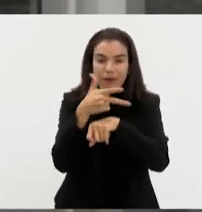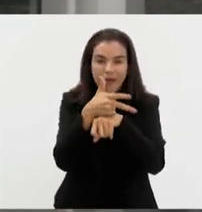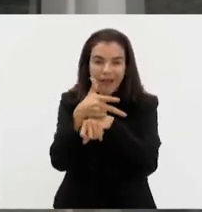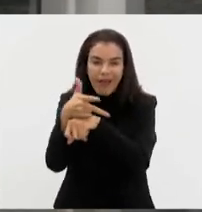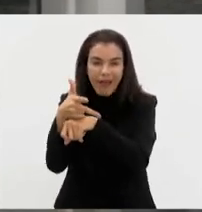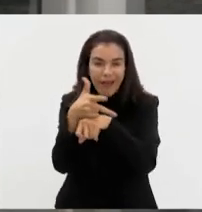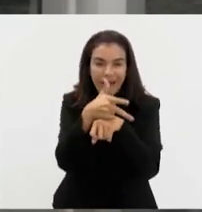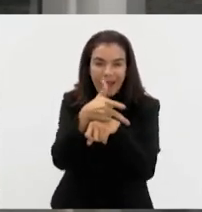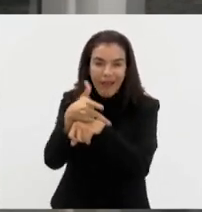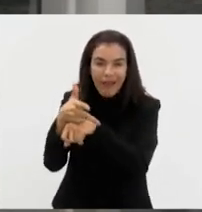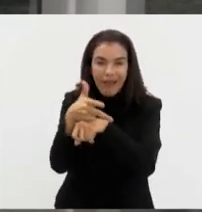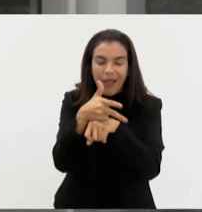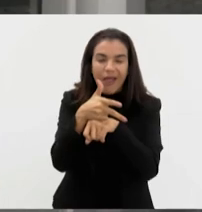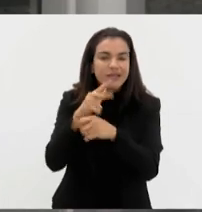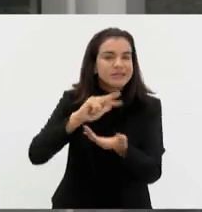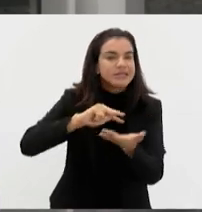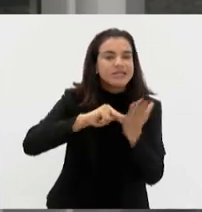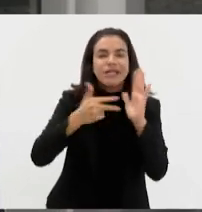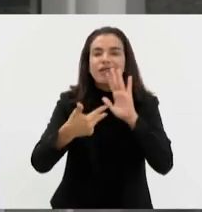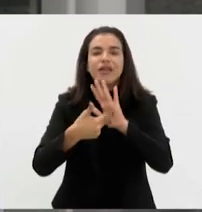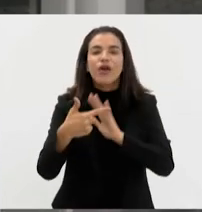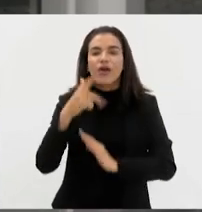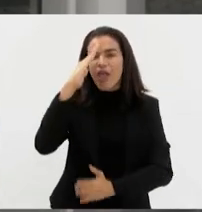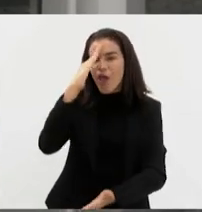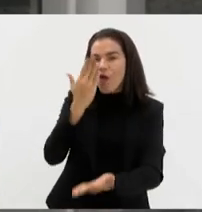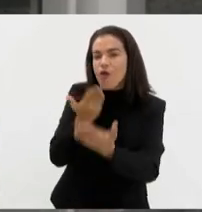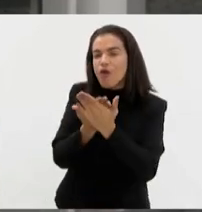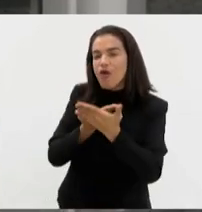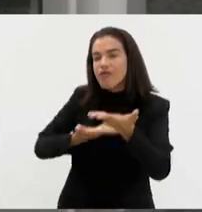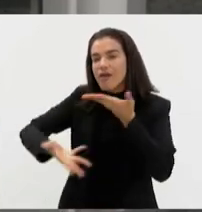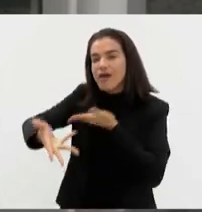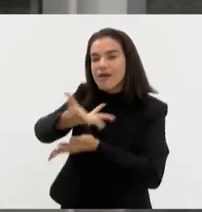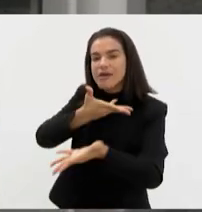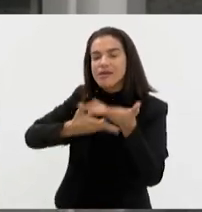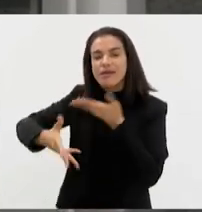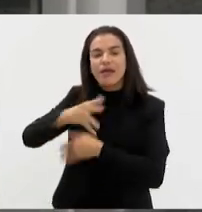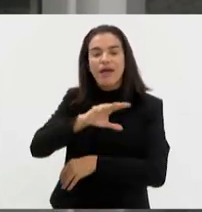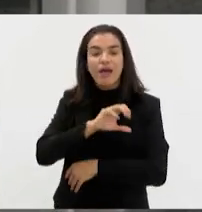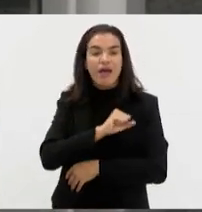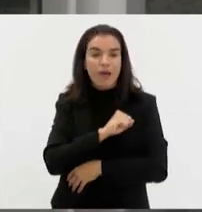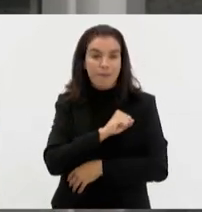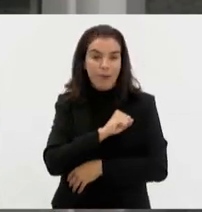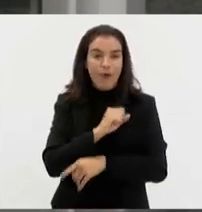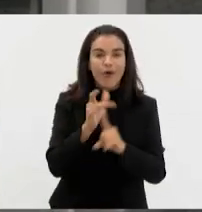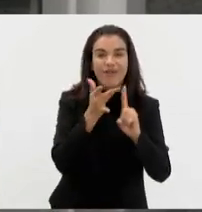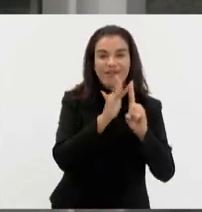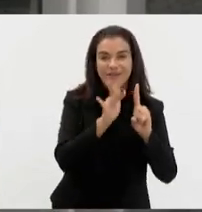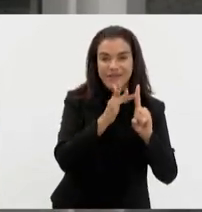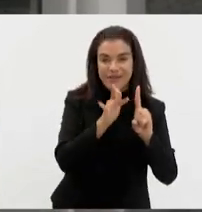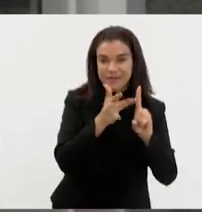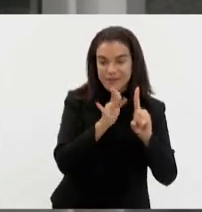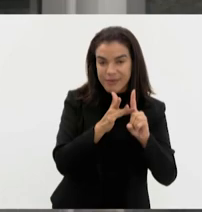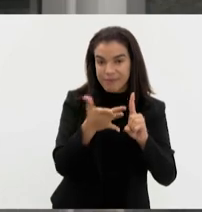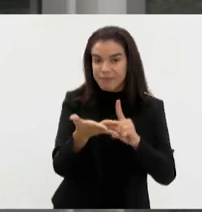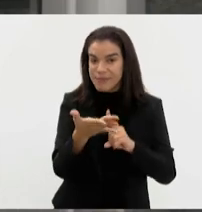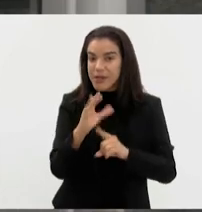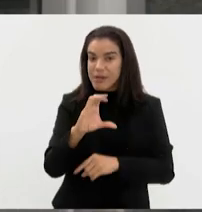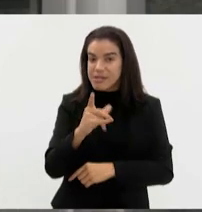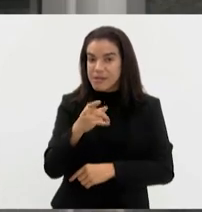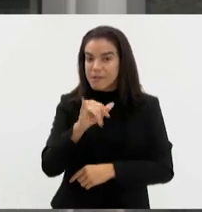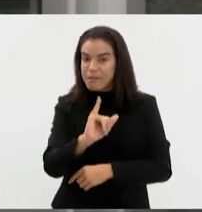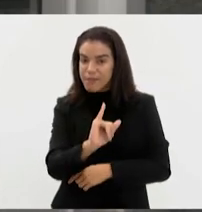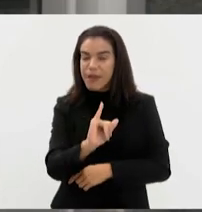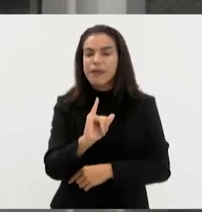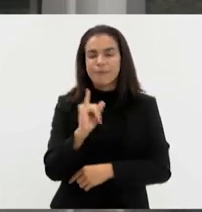filmadas, elas traduziam uma relação de confiança e amor entre autor e vítima. Então, essa CPI, na verdade, está